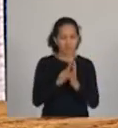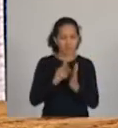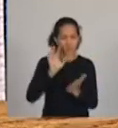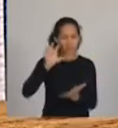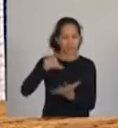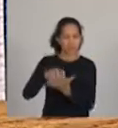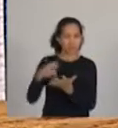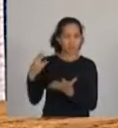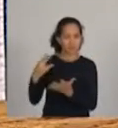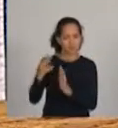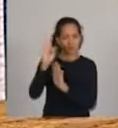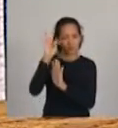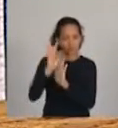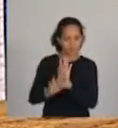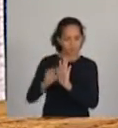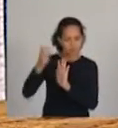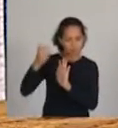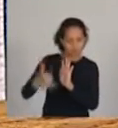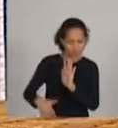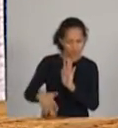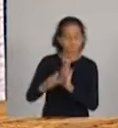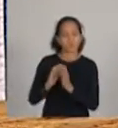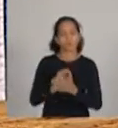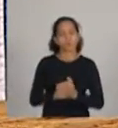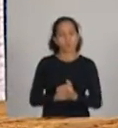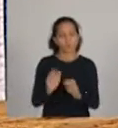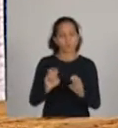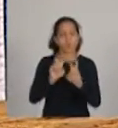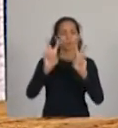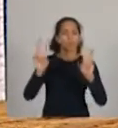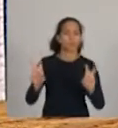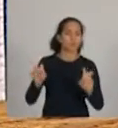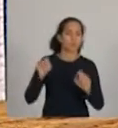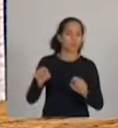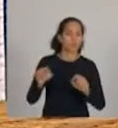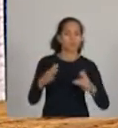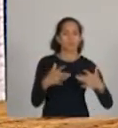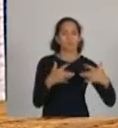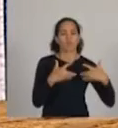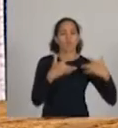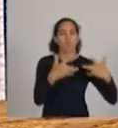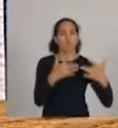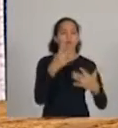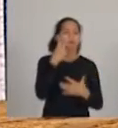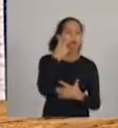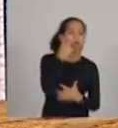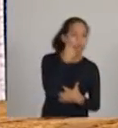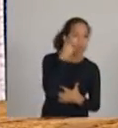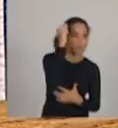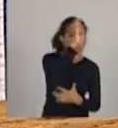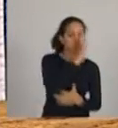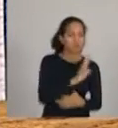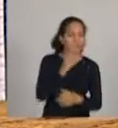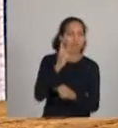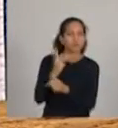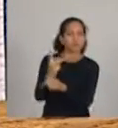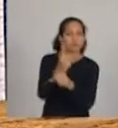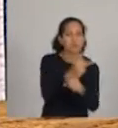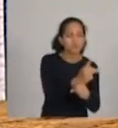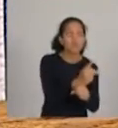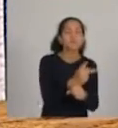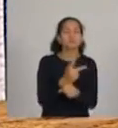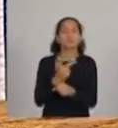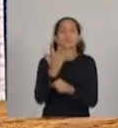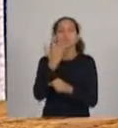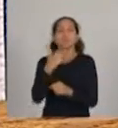Setor, ele tem um texto cujo título é Adoção no Brasil, a busca por crianças que não